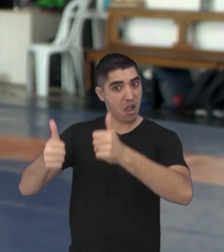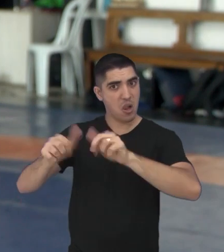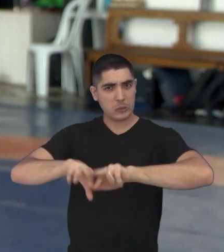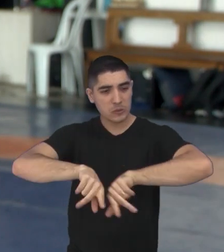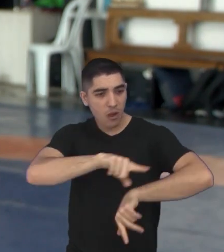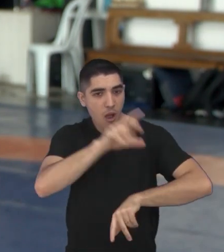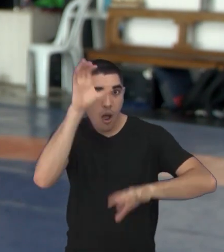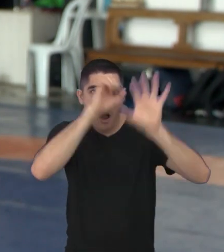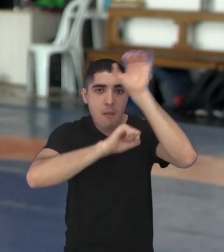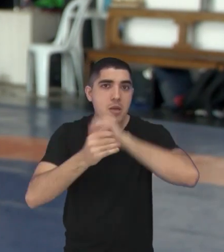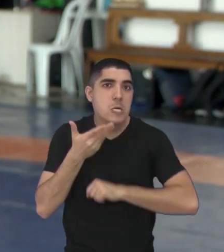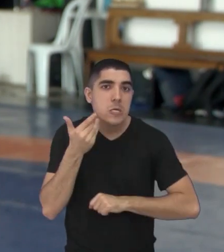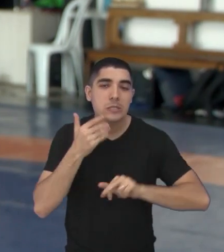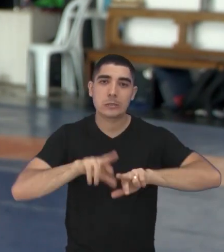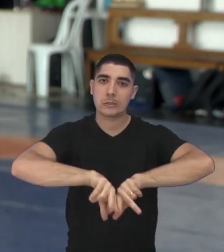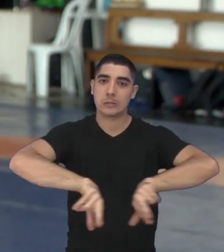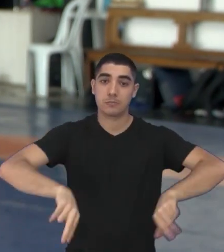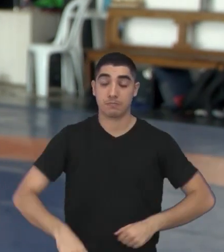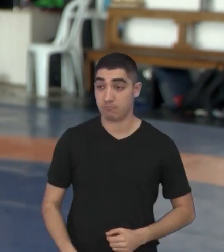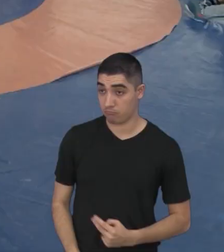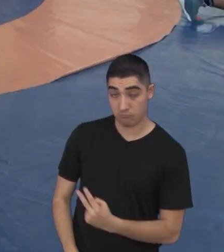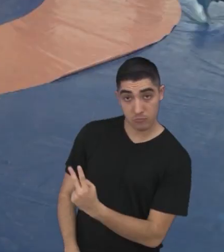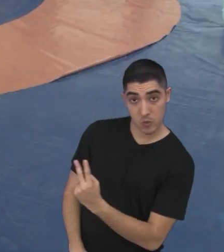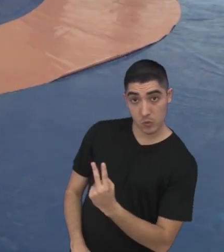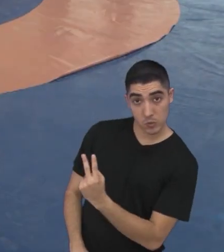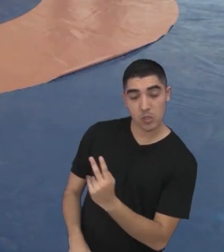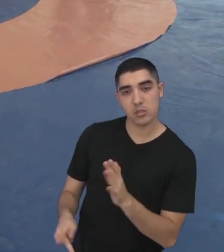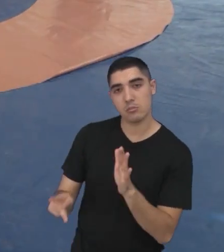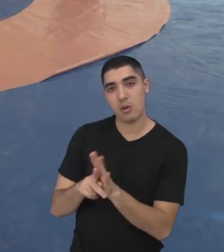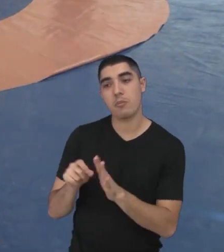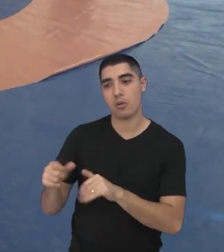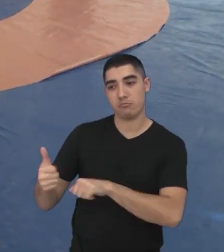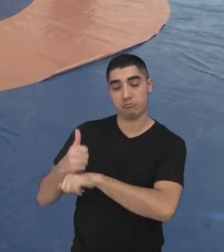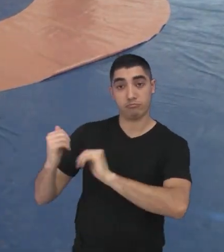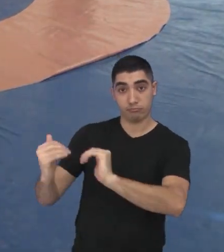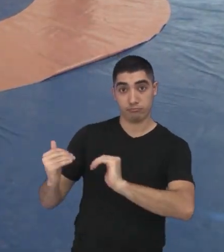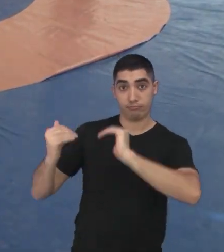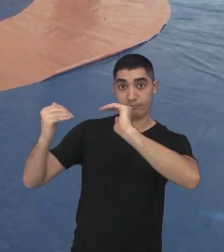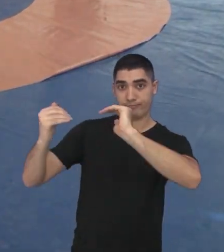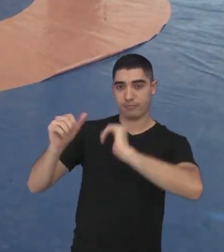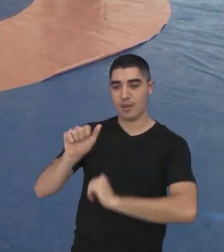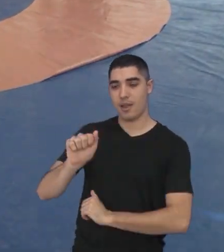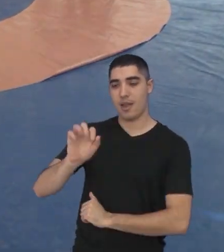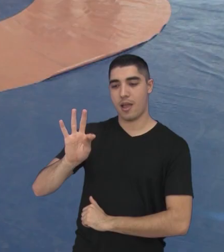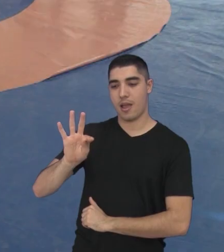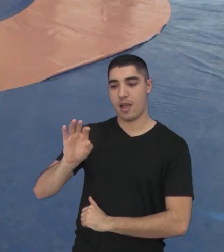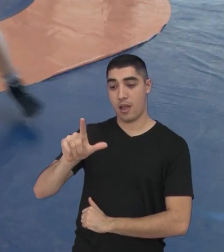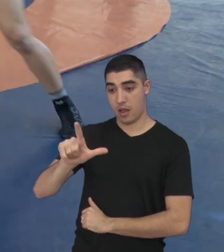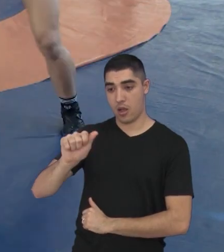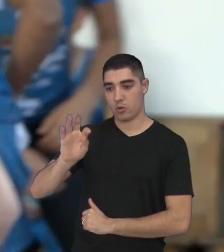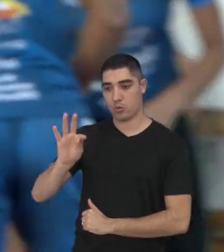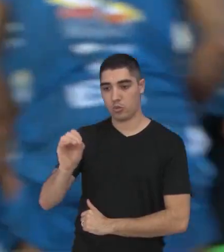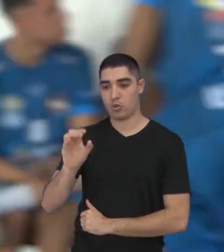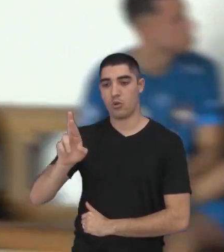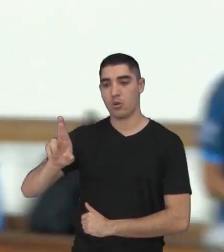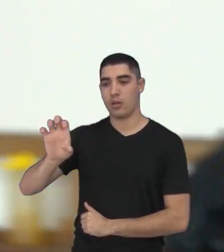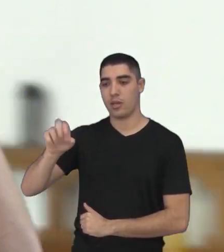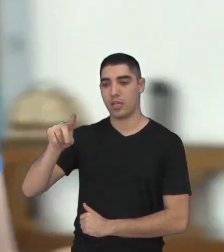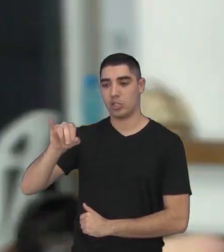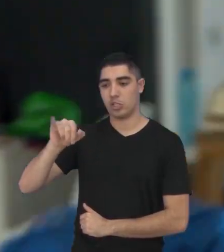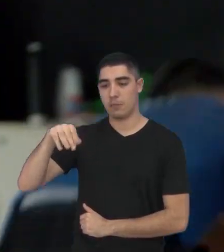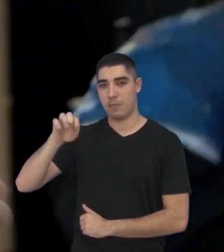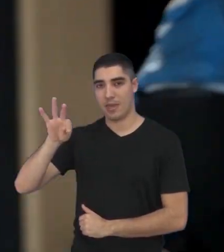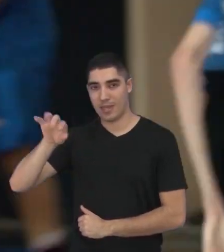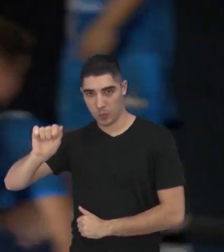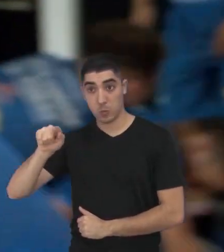pessoas diferentes que ela pode conhecer, coisas novas que elas podem fazer. Os dois são atletas da categoria chamada alto rendimento. O João é da